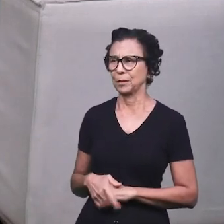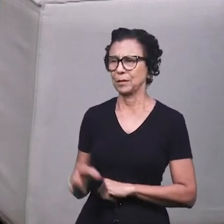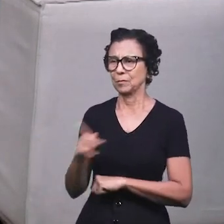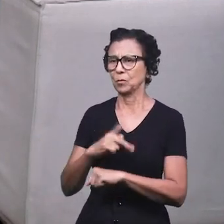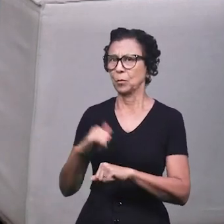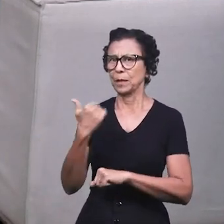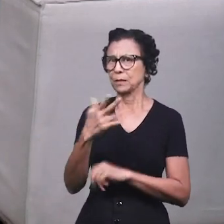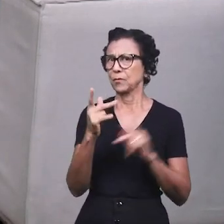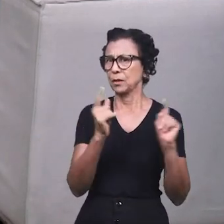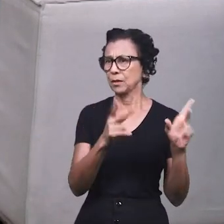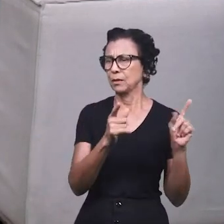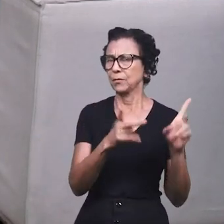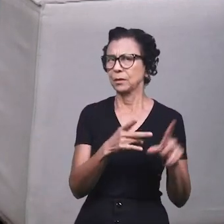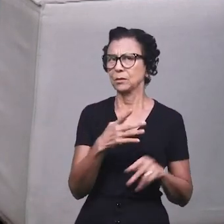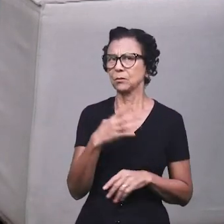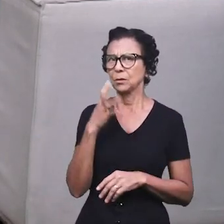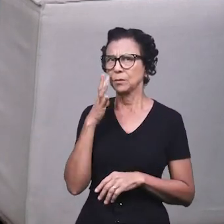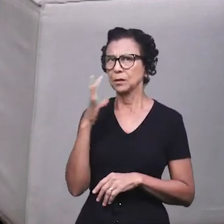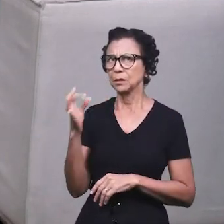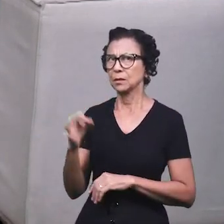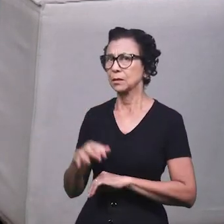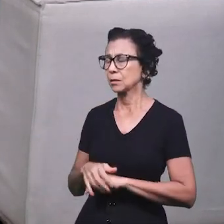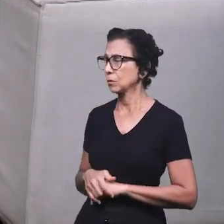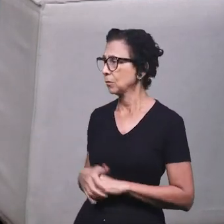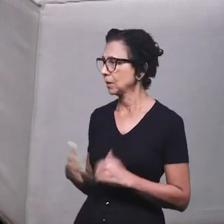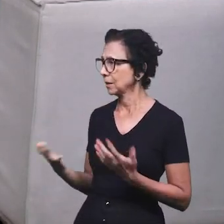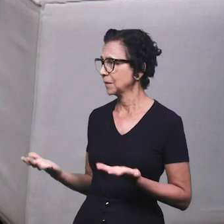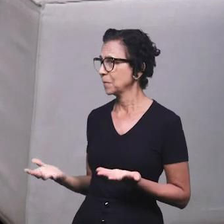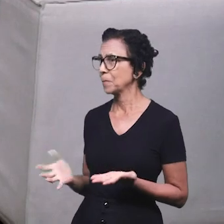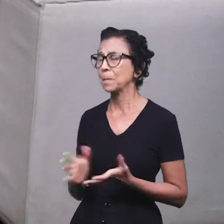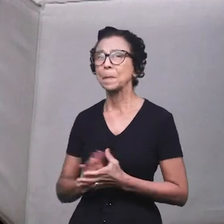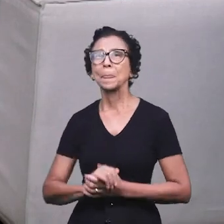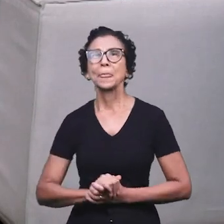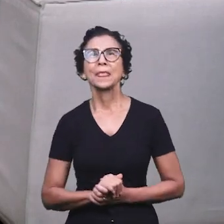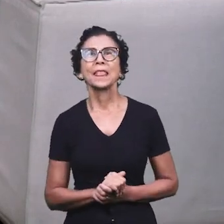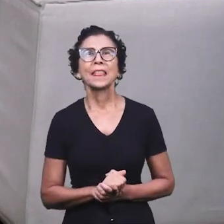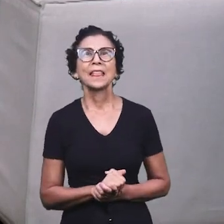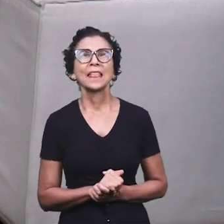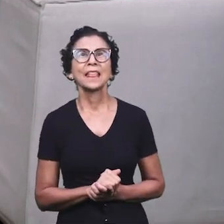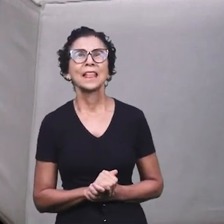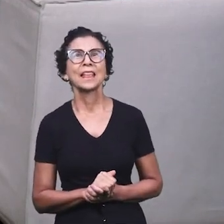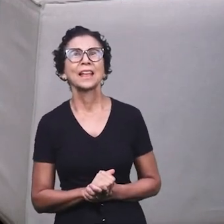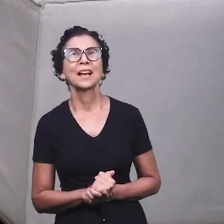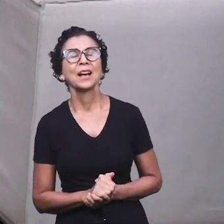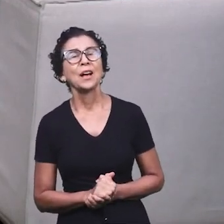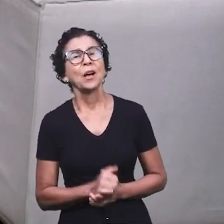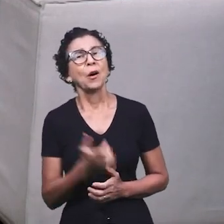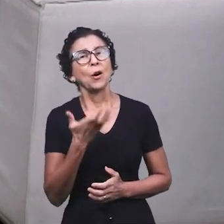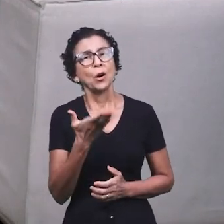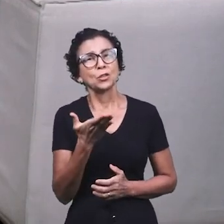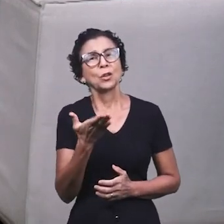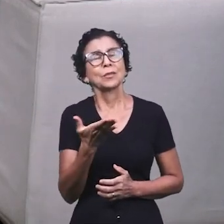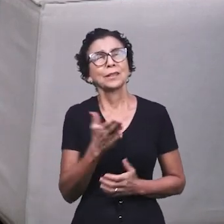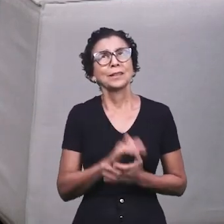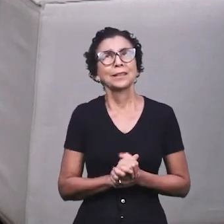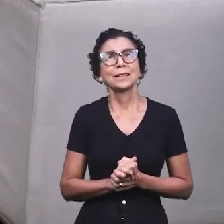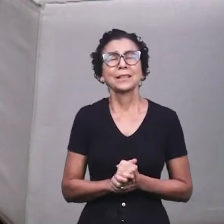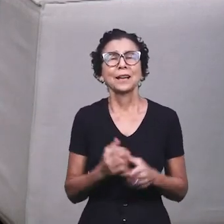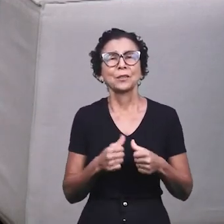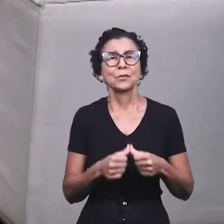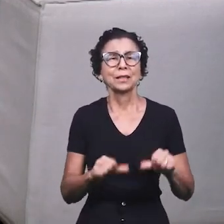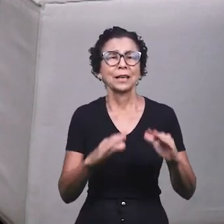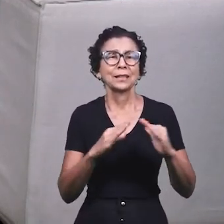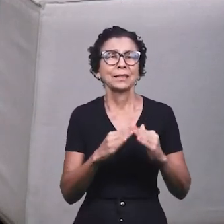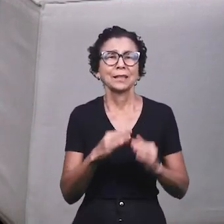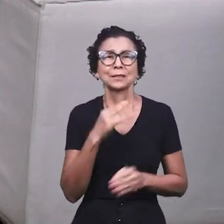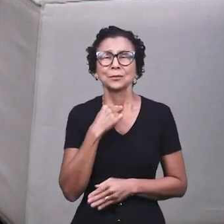ainda Não, e eu ouvindo ela falar e eu pensando assim, hoje o meu desafio é querer ficar em casa um pouquinho mais e não poder ficar,